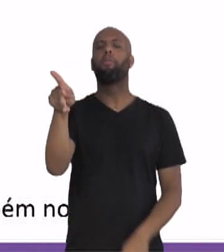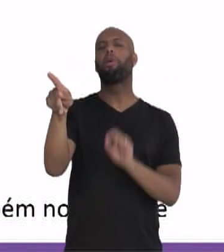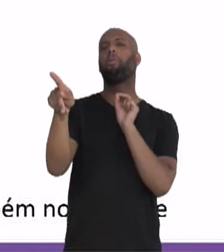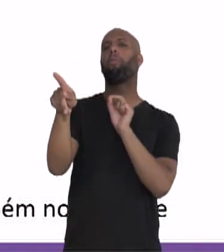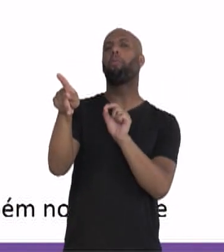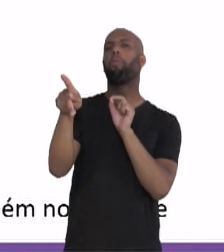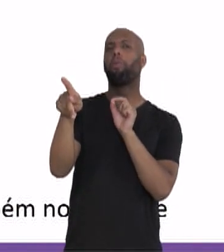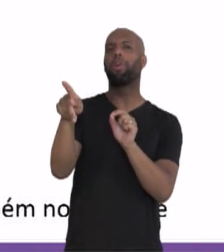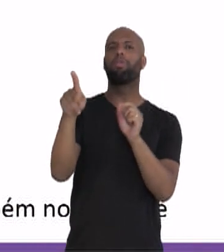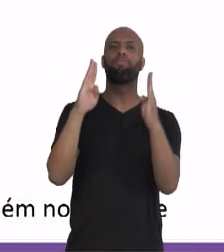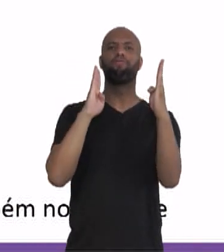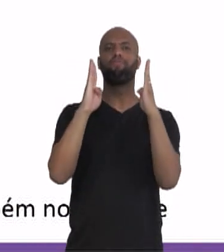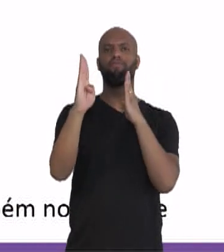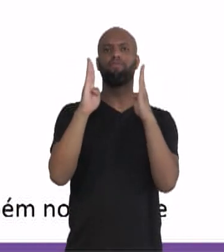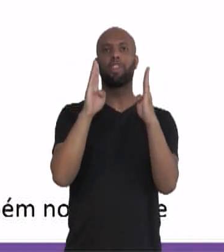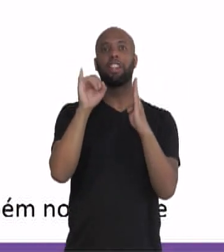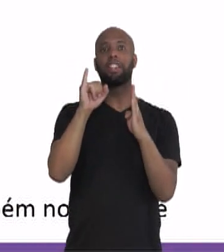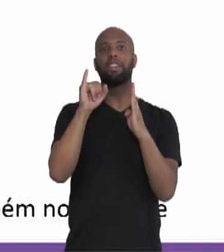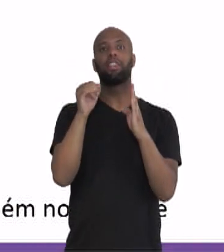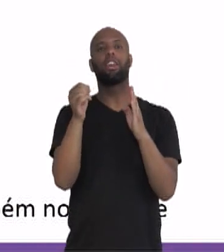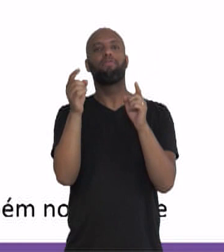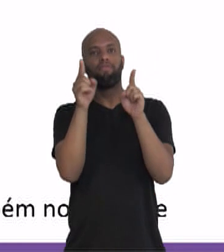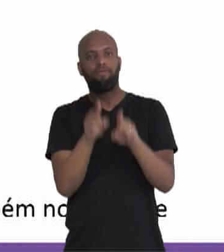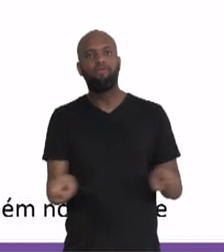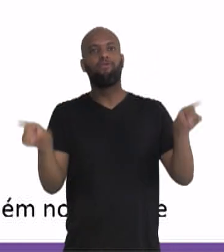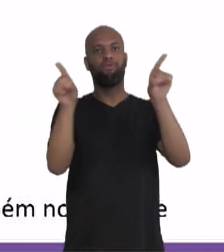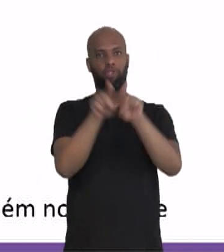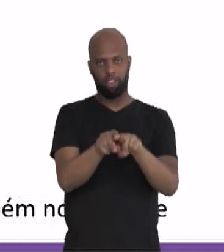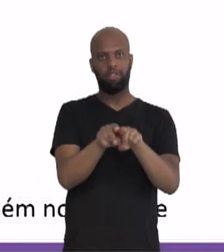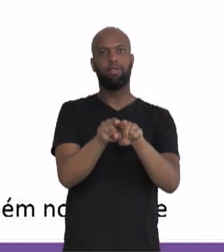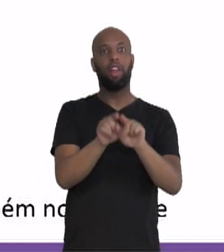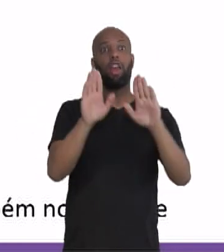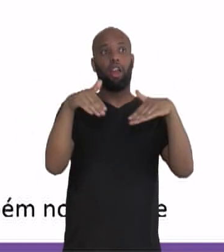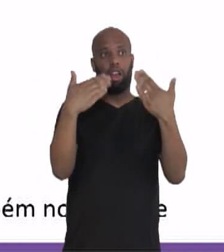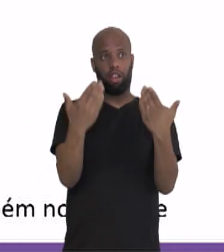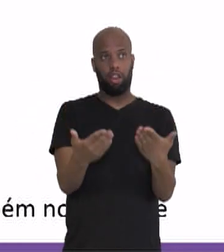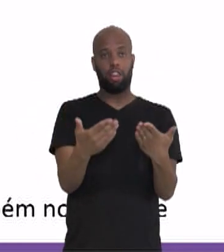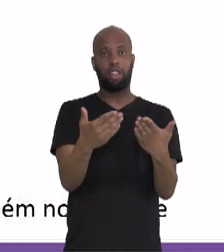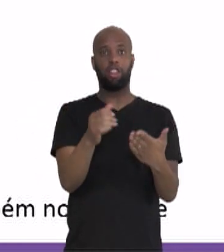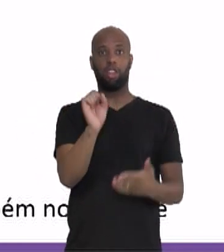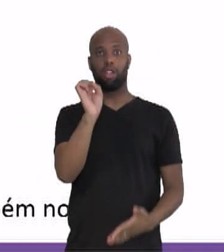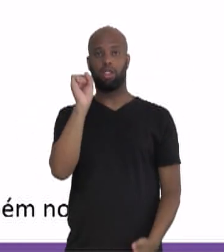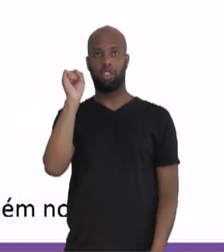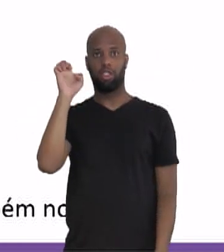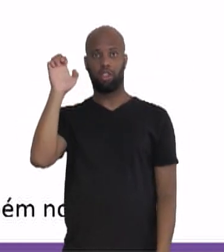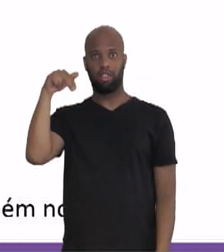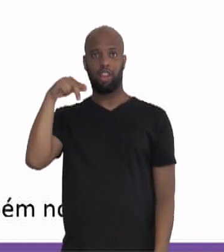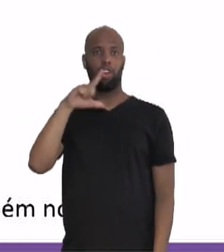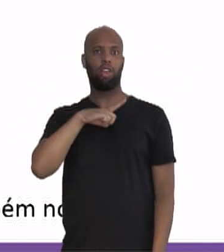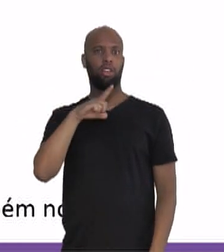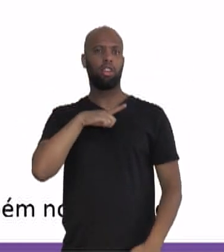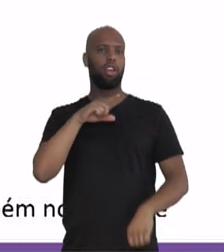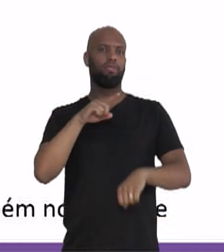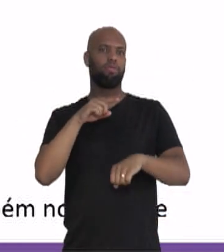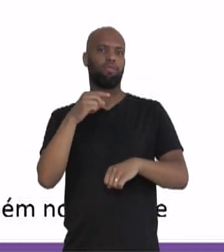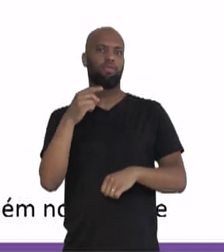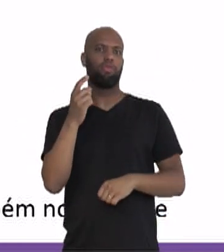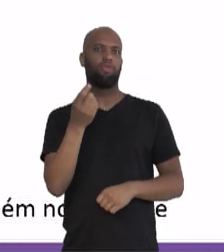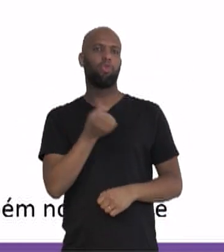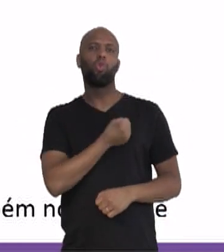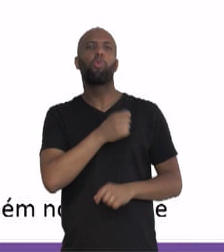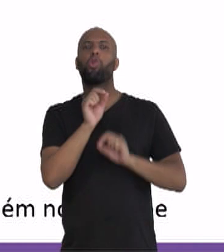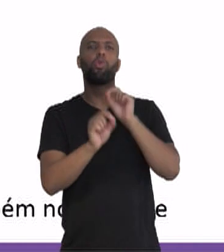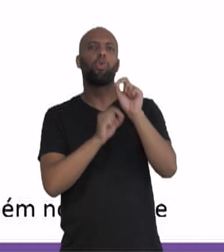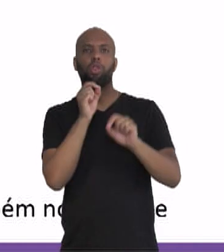uma repetição. E numa função trigonométrica do seno, ele assume o valor de tempinho para pensar na